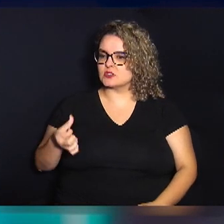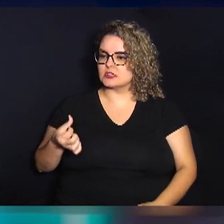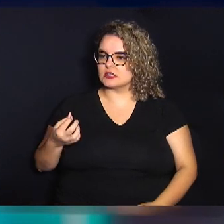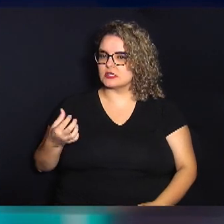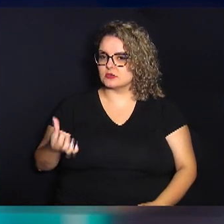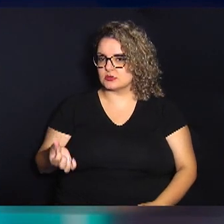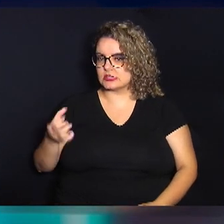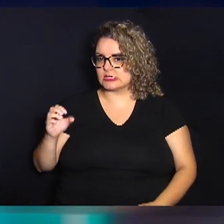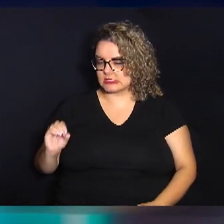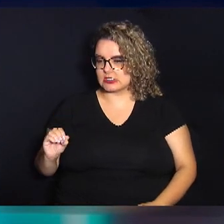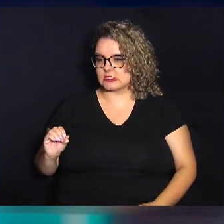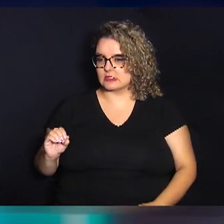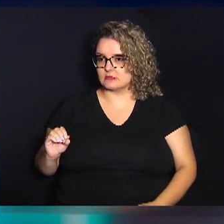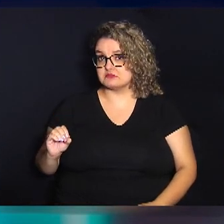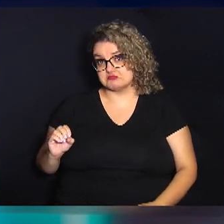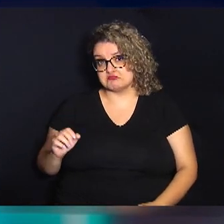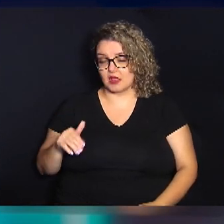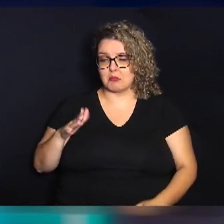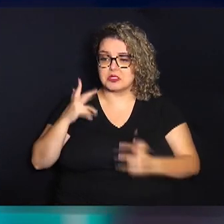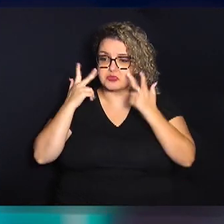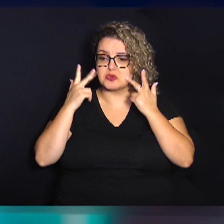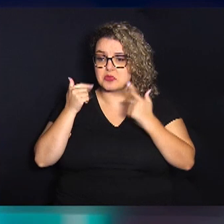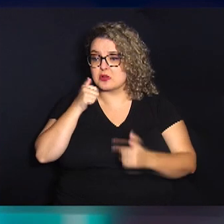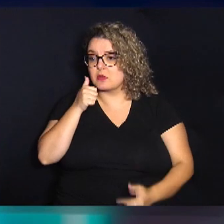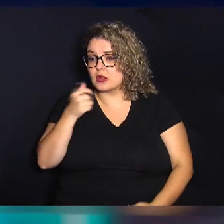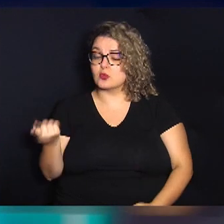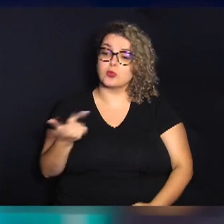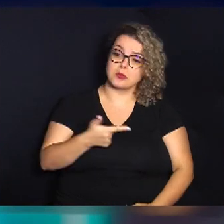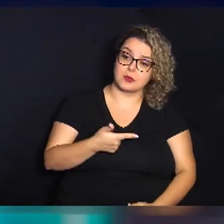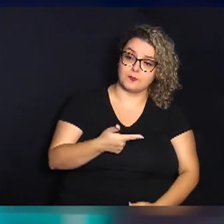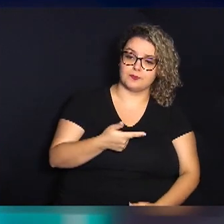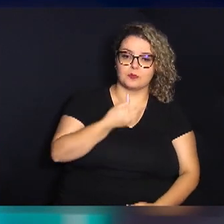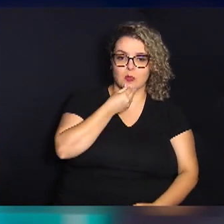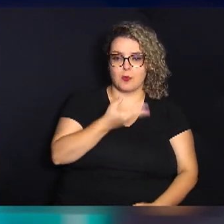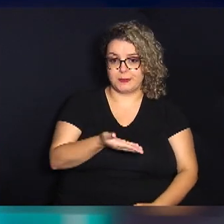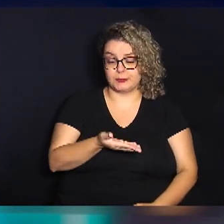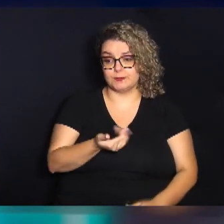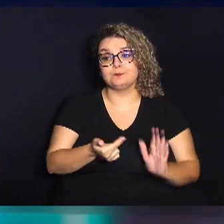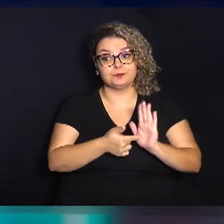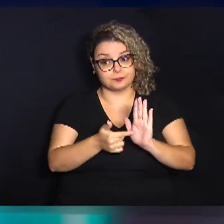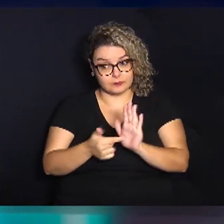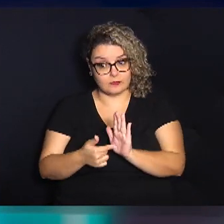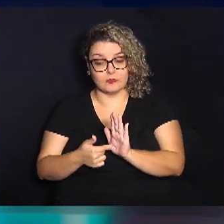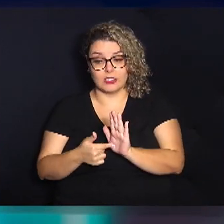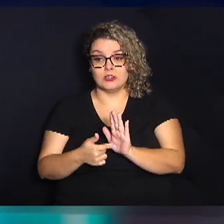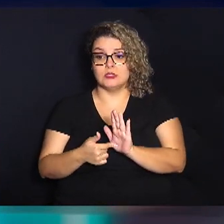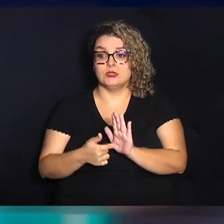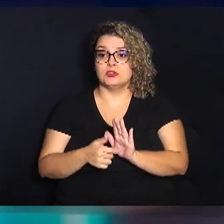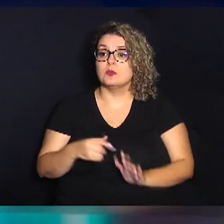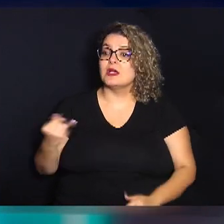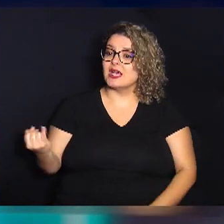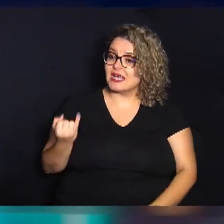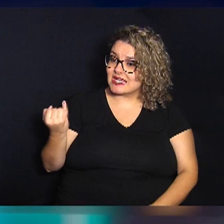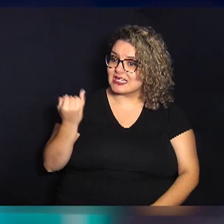23.660. Ou seja, ele é mais até frequente na mulher do que no homem. E isso mostra a importância